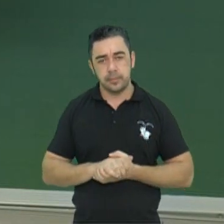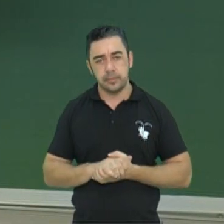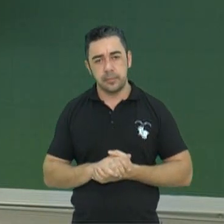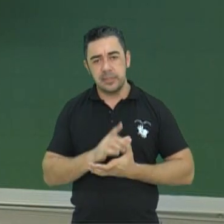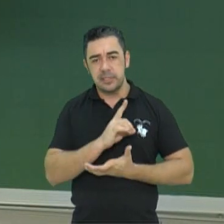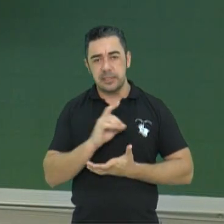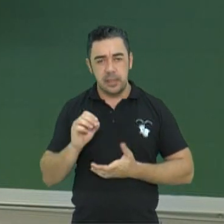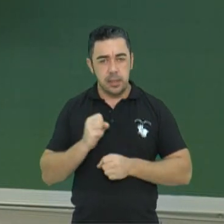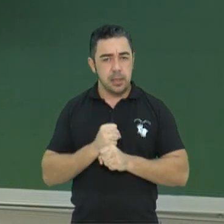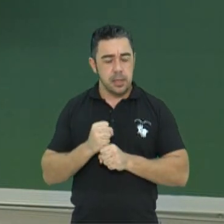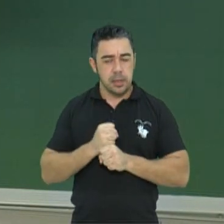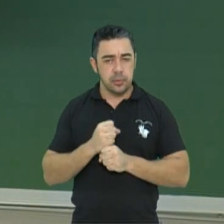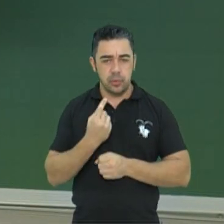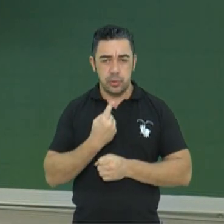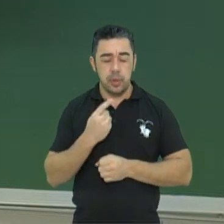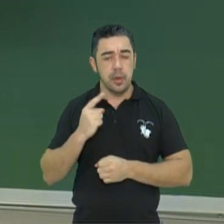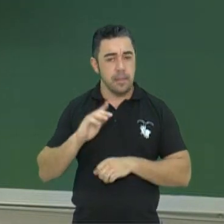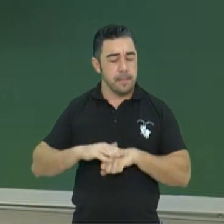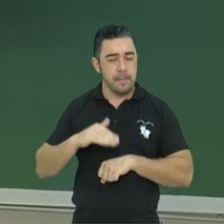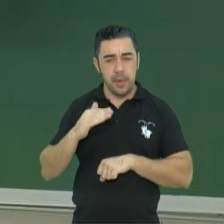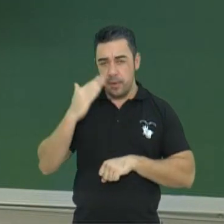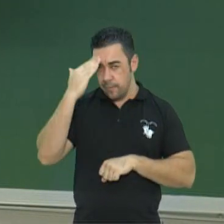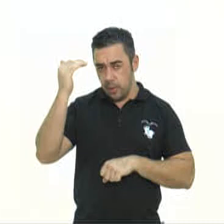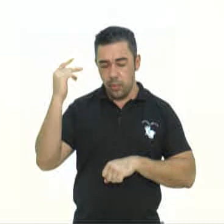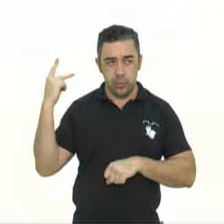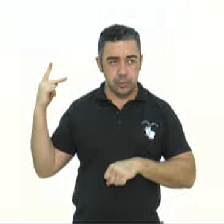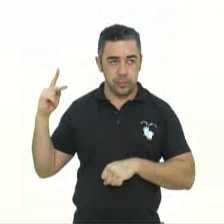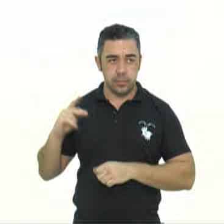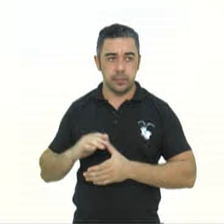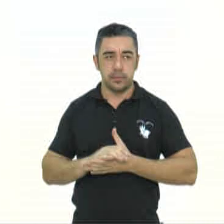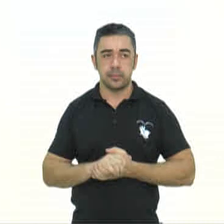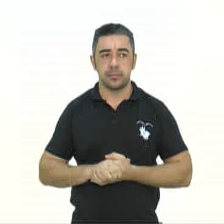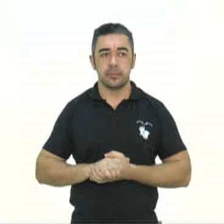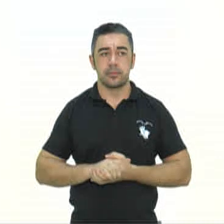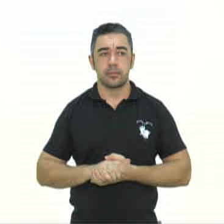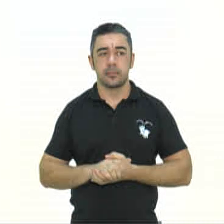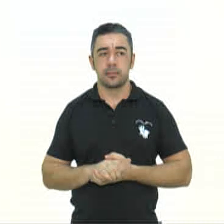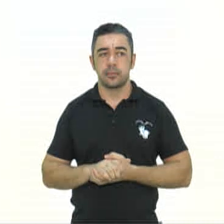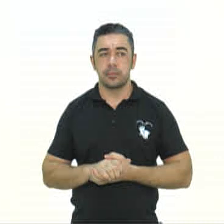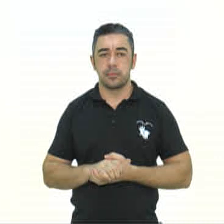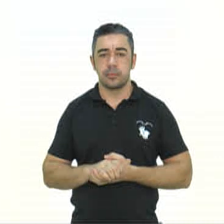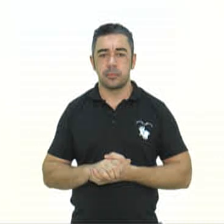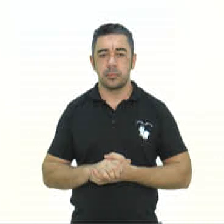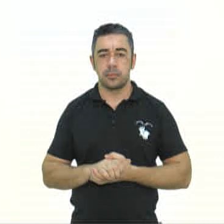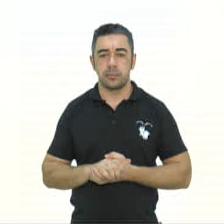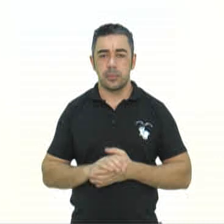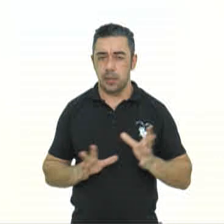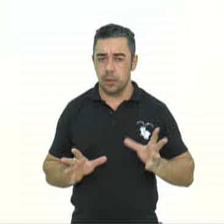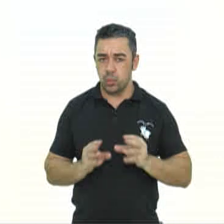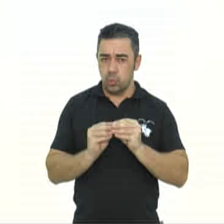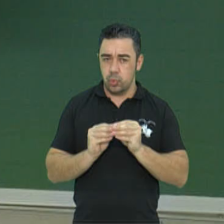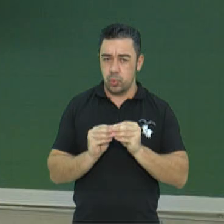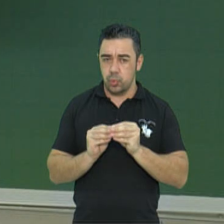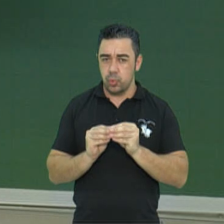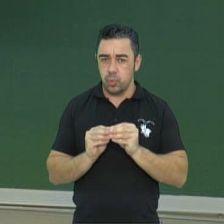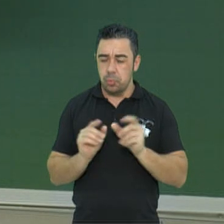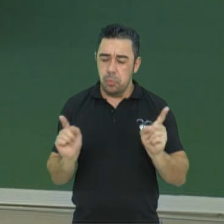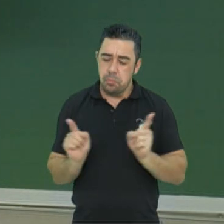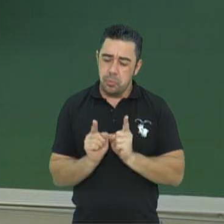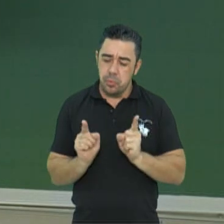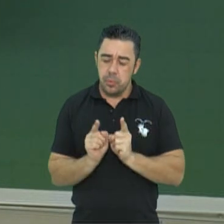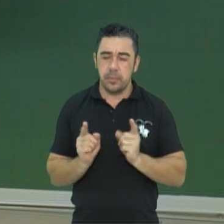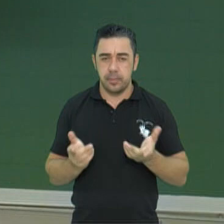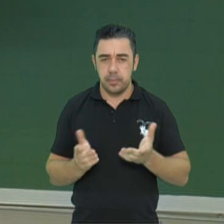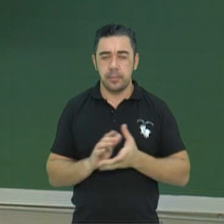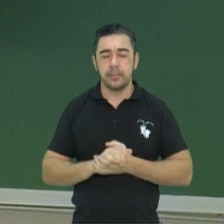livro mais famoso do Gabriel García Márquez. A obra, um pequeno resumo, tá? Aliás, resumo e pequeno é a mesma